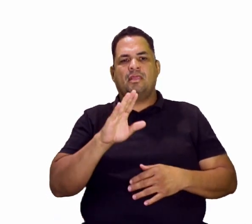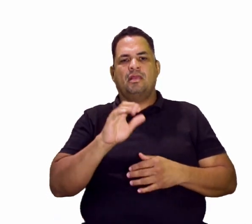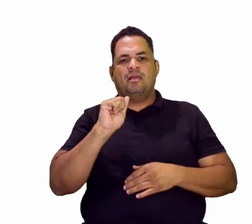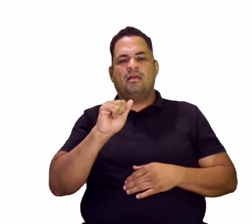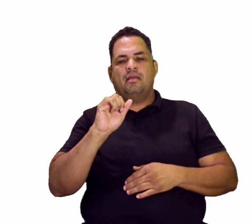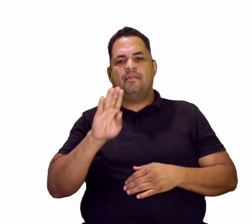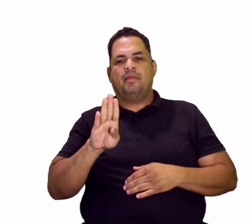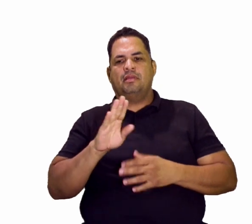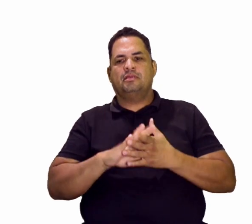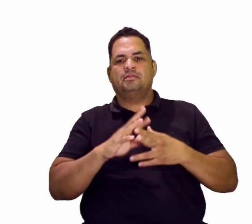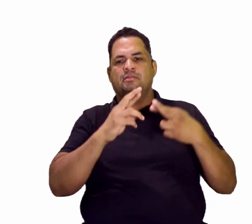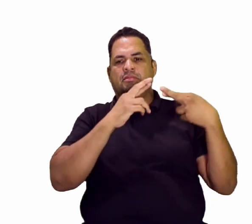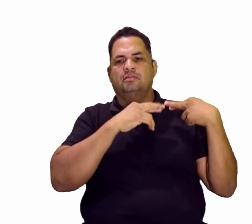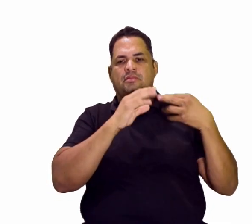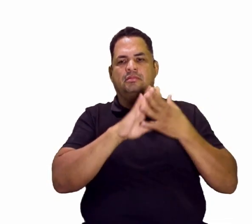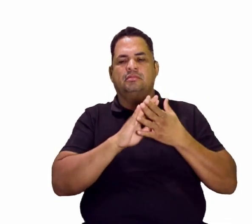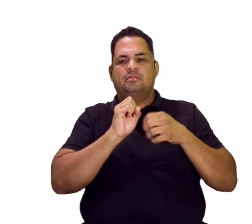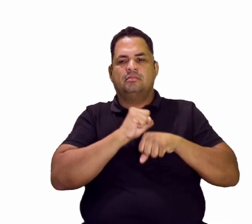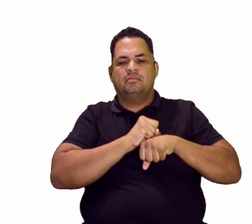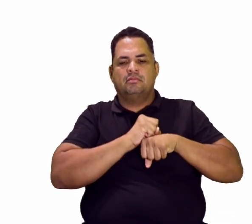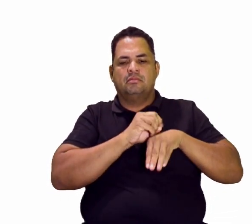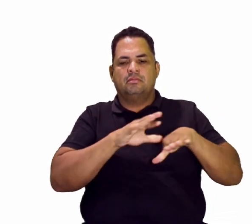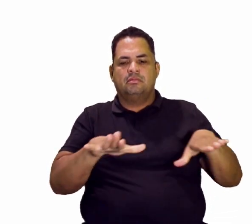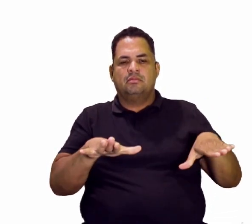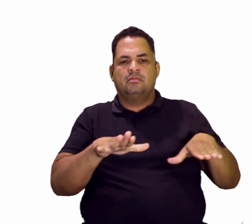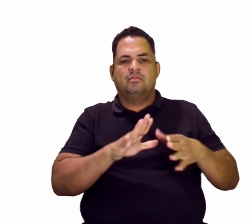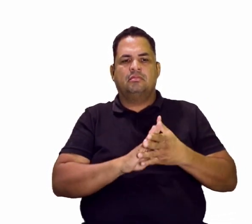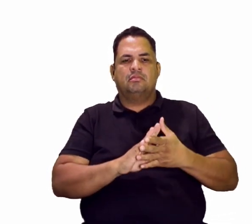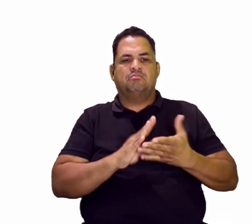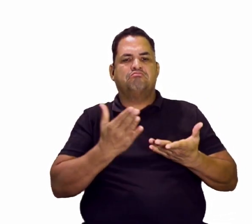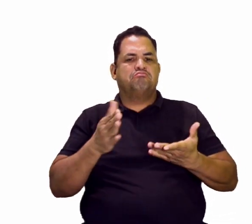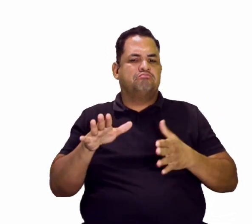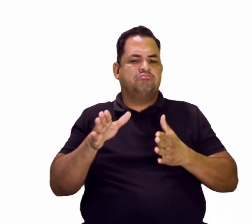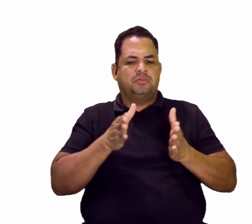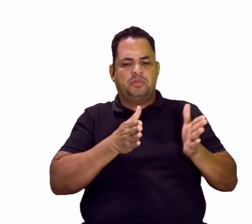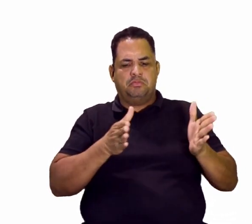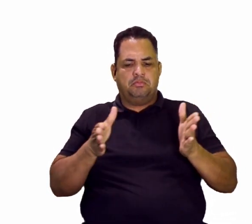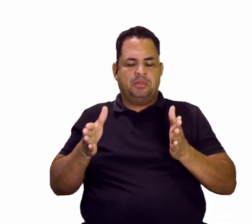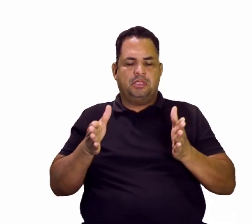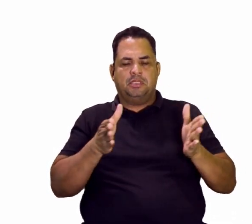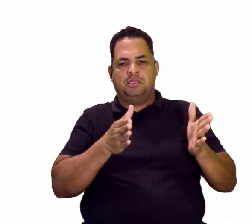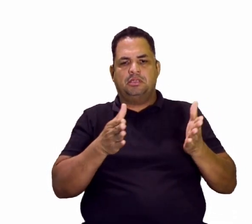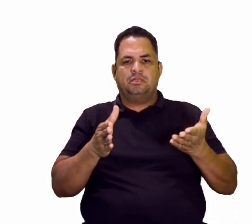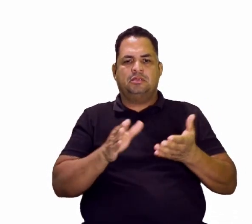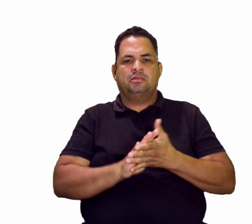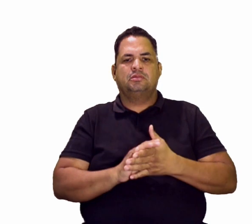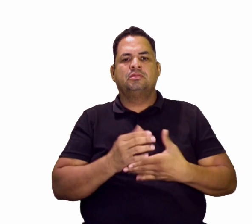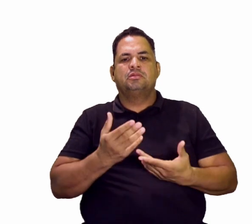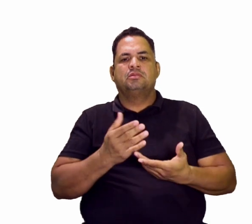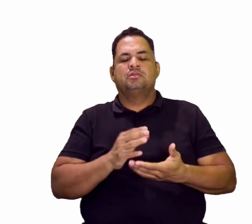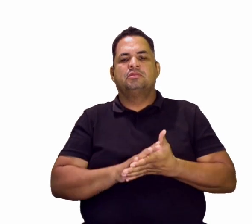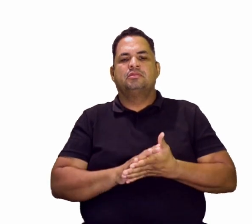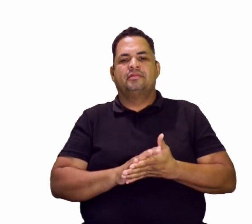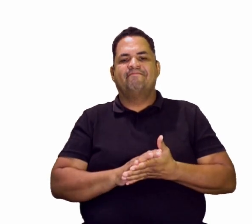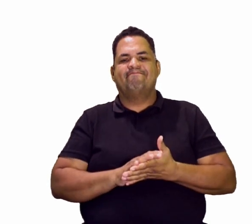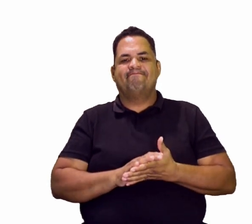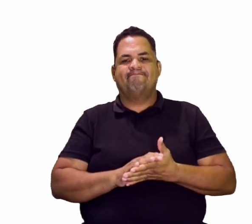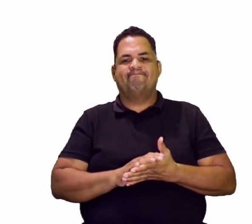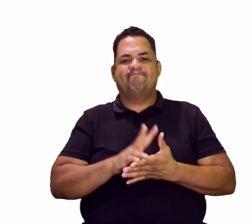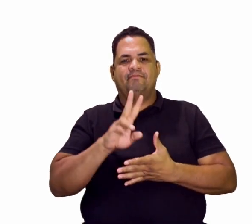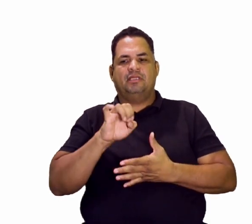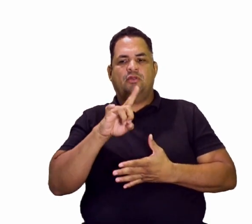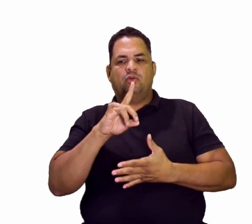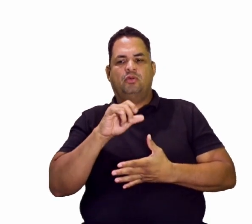são responsáveis pelas epidemias sazonais, que sempre vão estar aparecendo aí as viroses da vida, né?